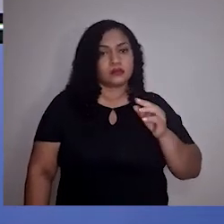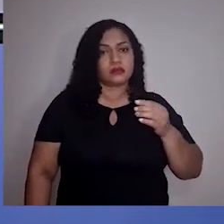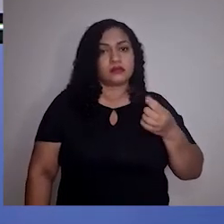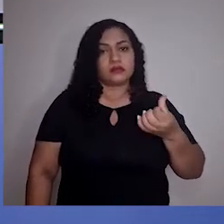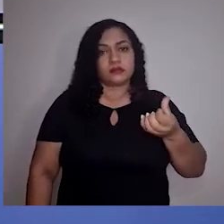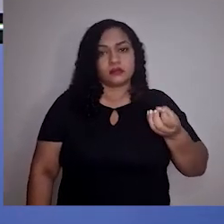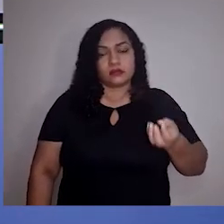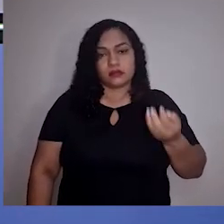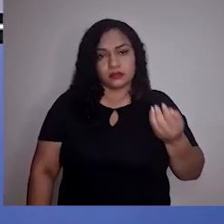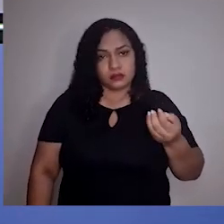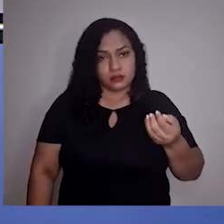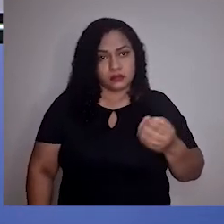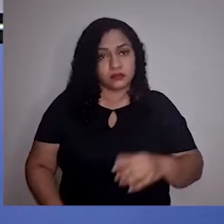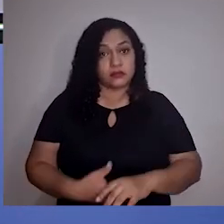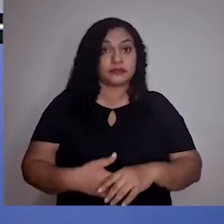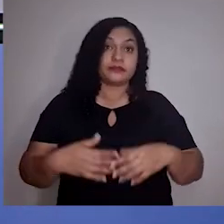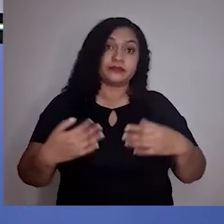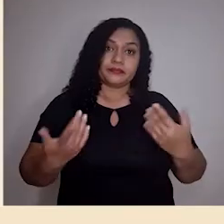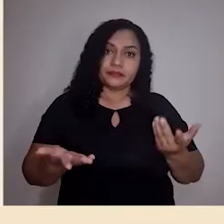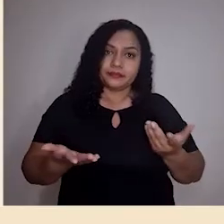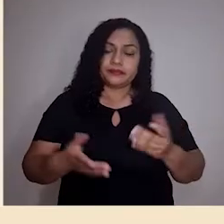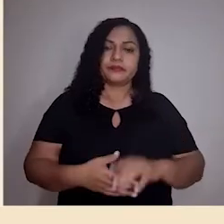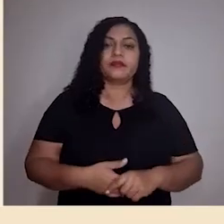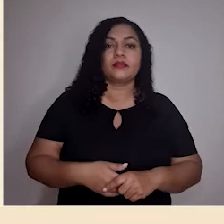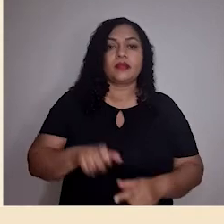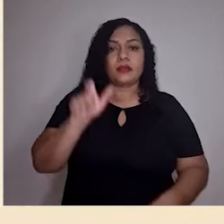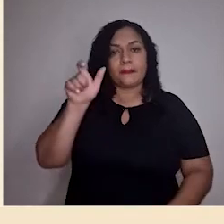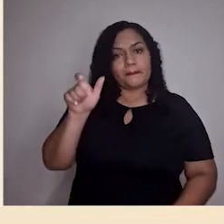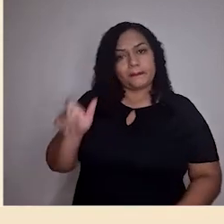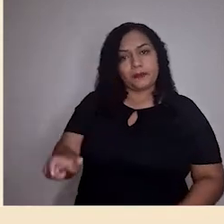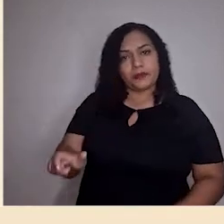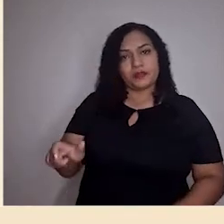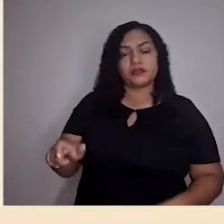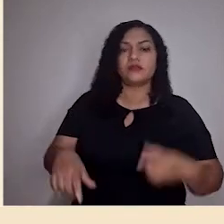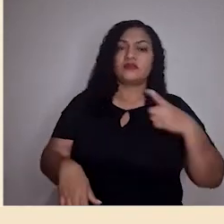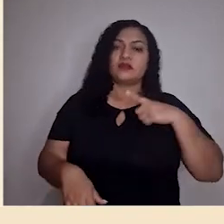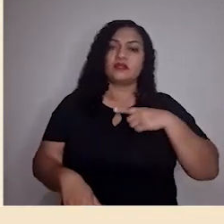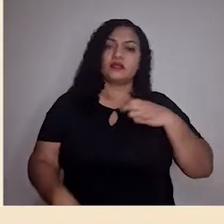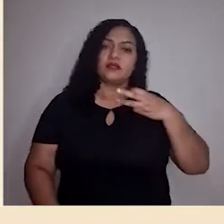307,60. Então, aquela pessoa vai receber R$